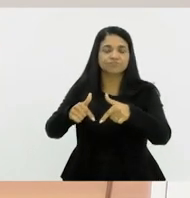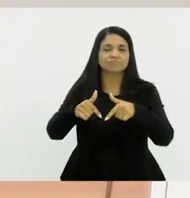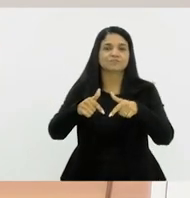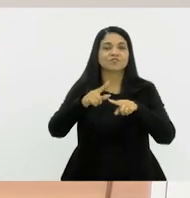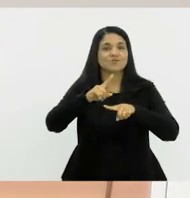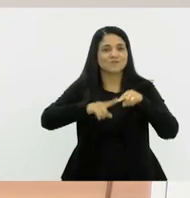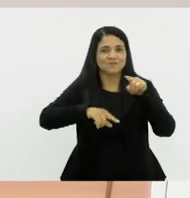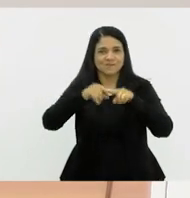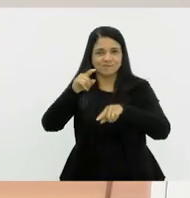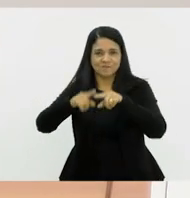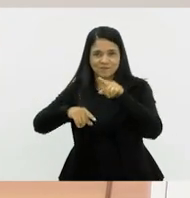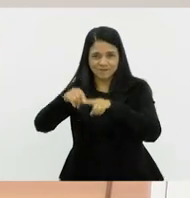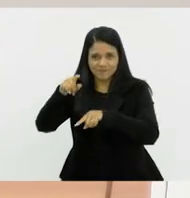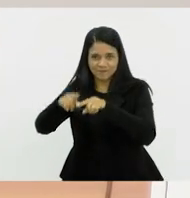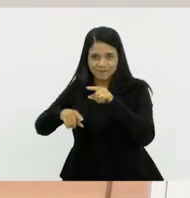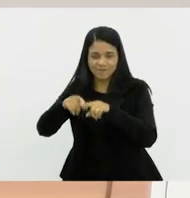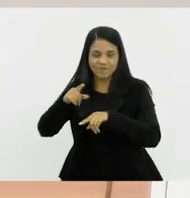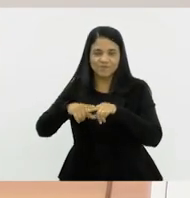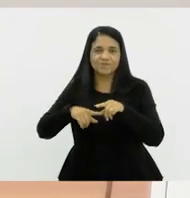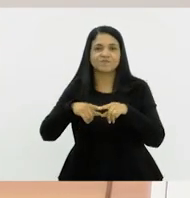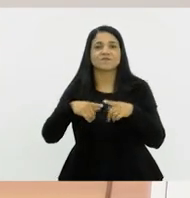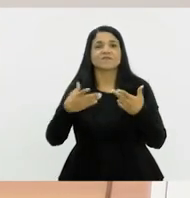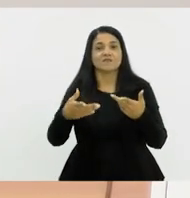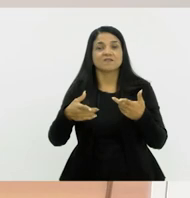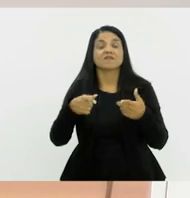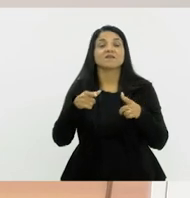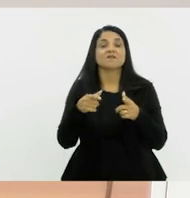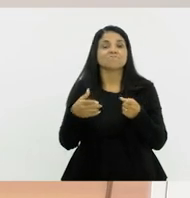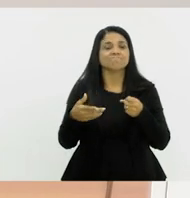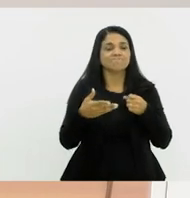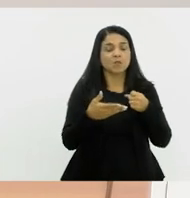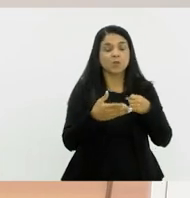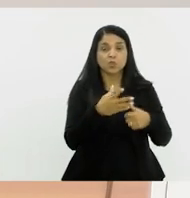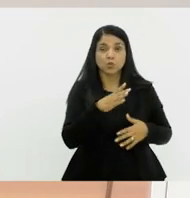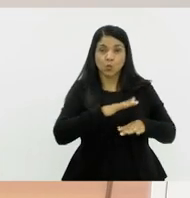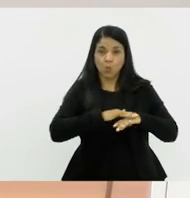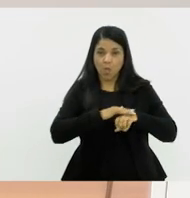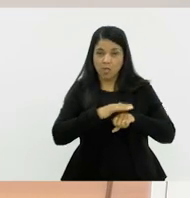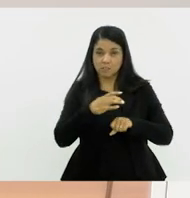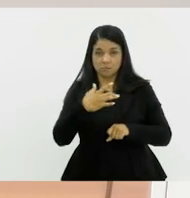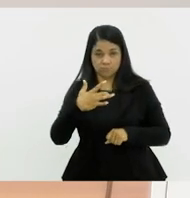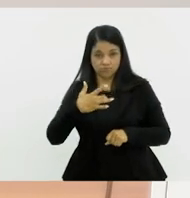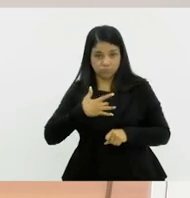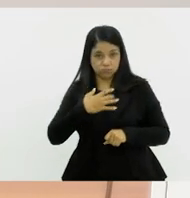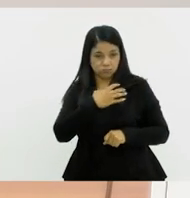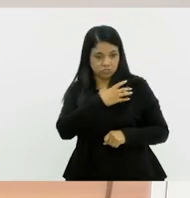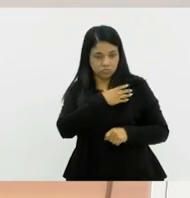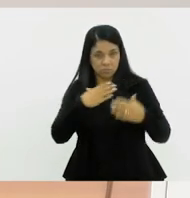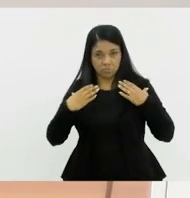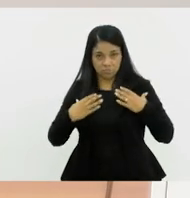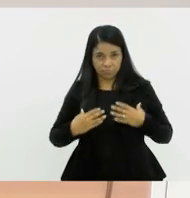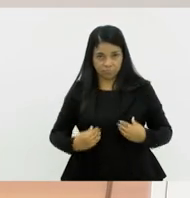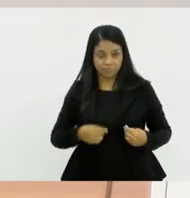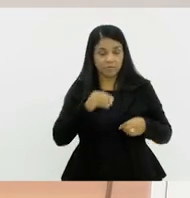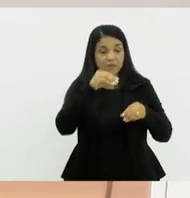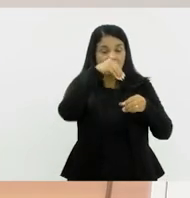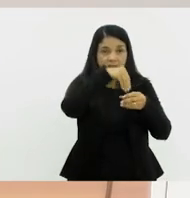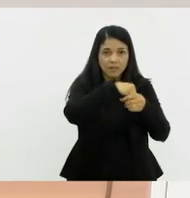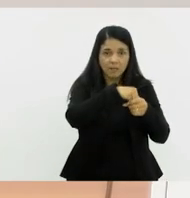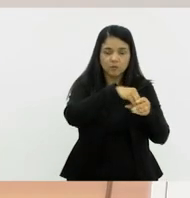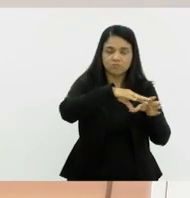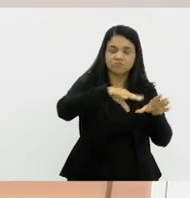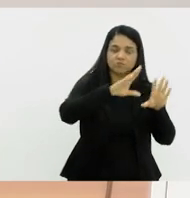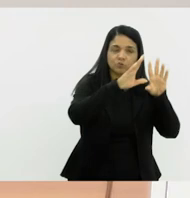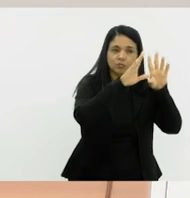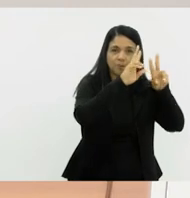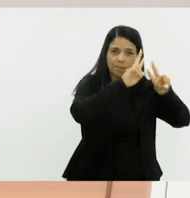no enfrentamento da tuberculose na população carcerária. E todos nós temos clareza que a hora que conseguirmos